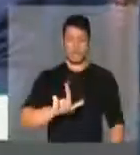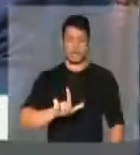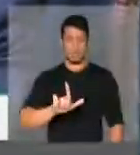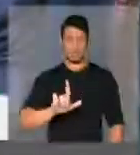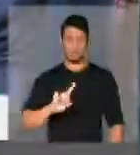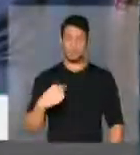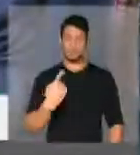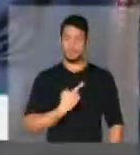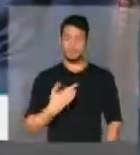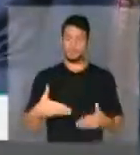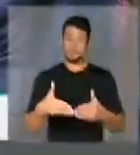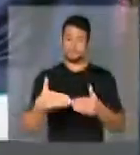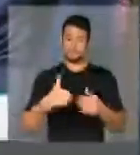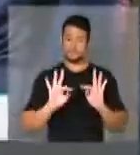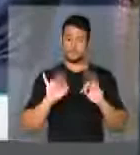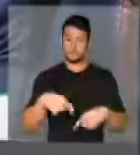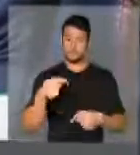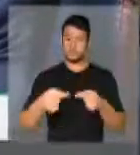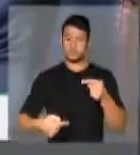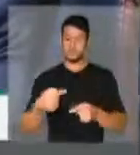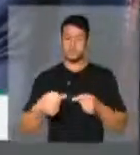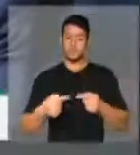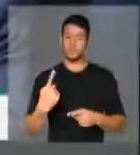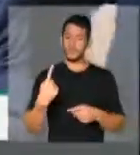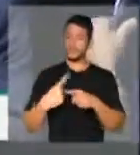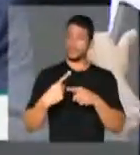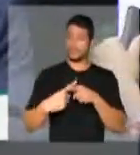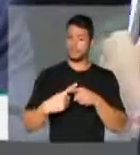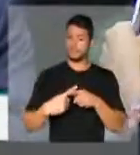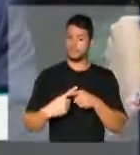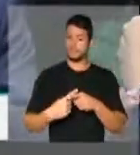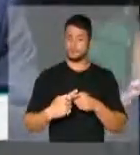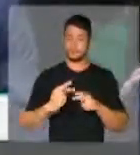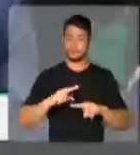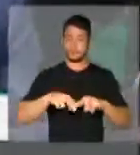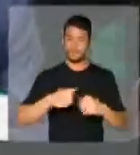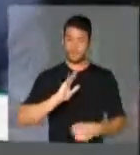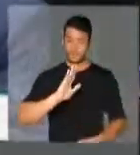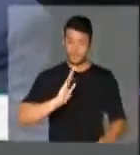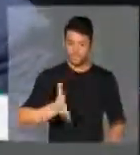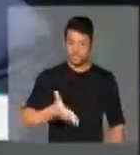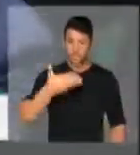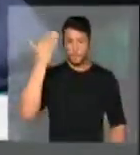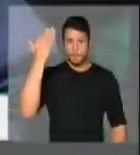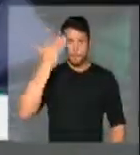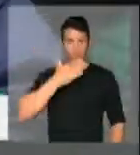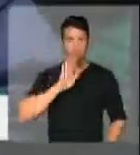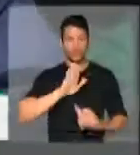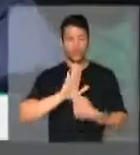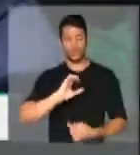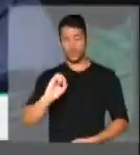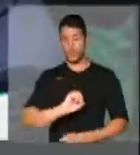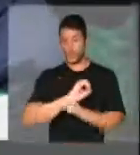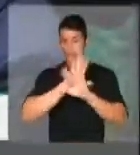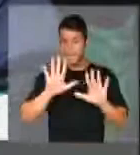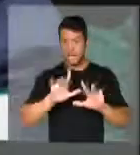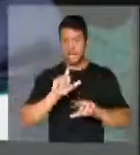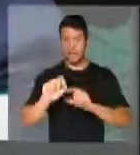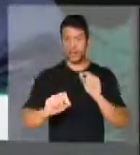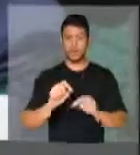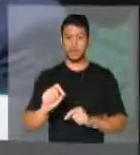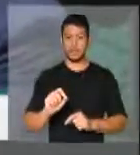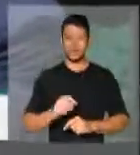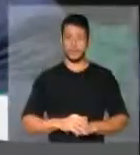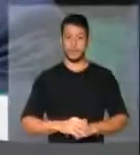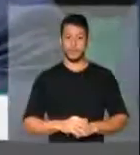solicitamos o encerramento da discussão. Isso porque já ficou provado que a tentativa do partido do